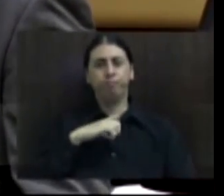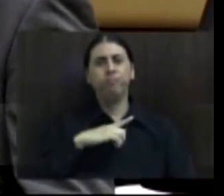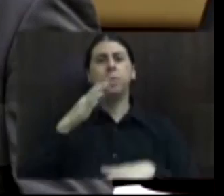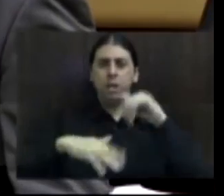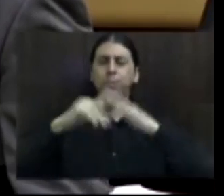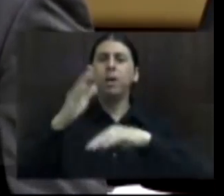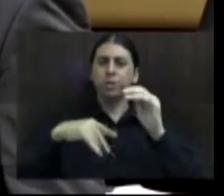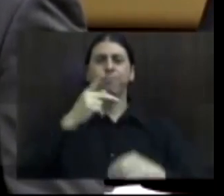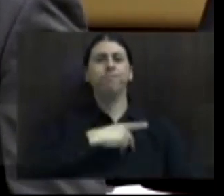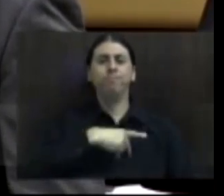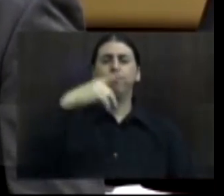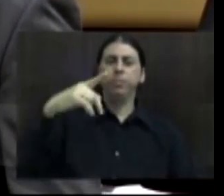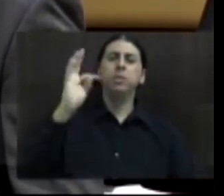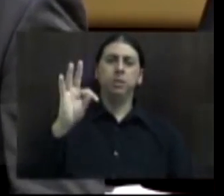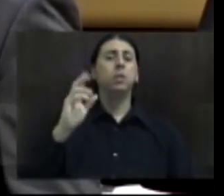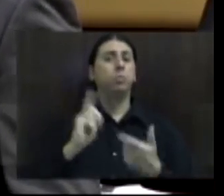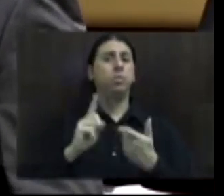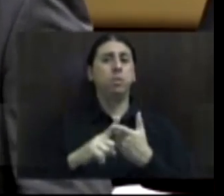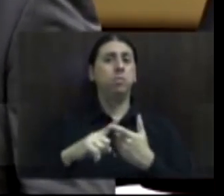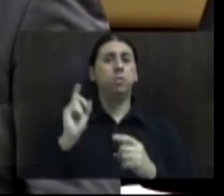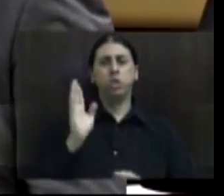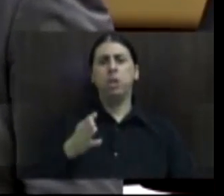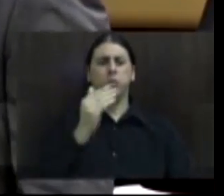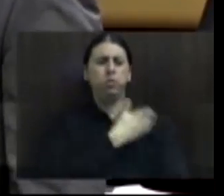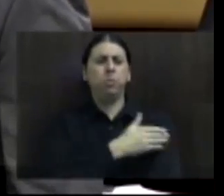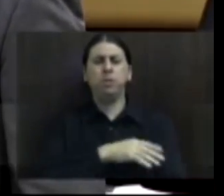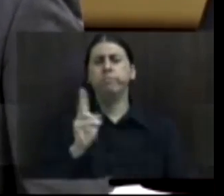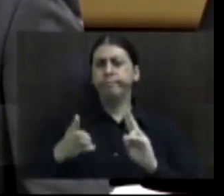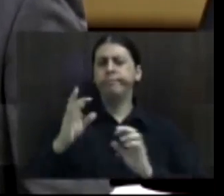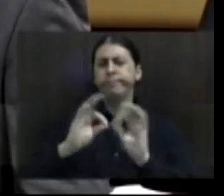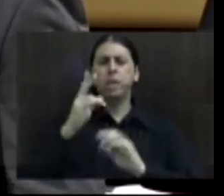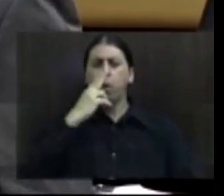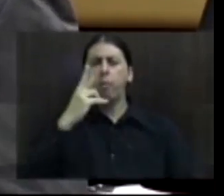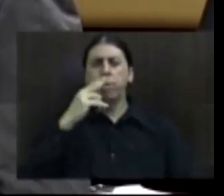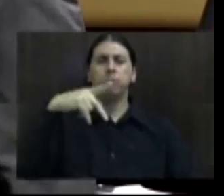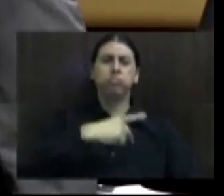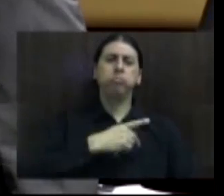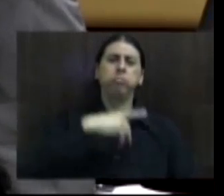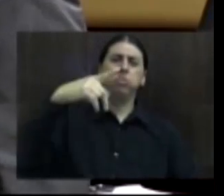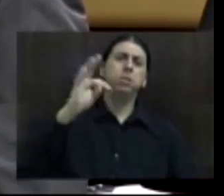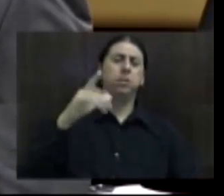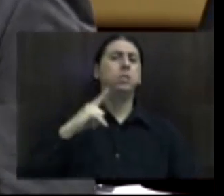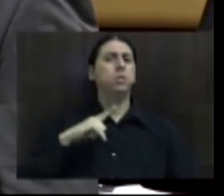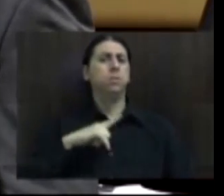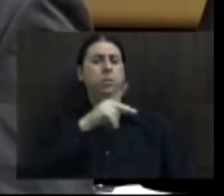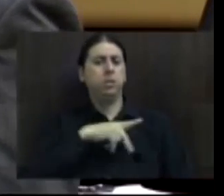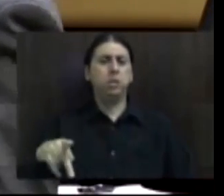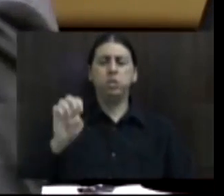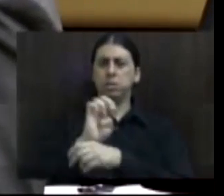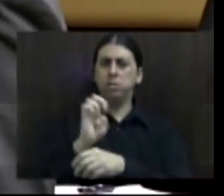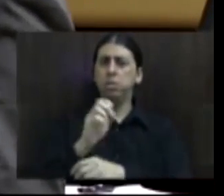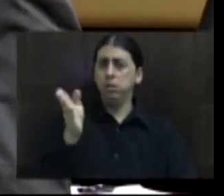naasi Presidente Estadual do PT gravem bem Presidente Estadual do PT ele foi